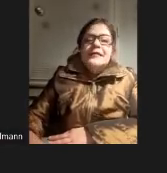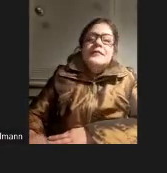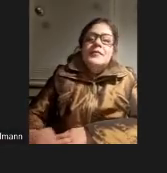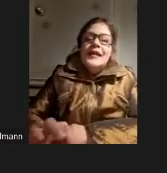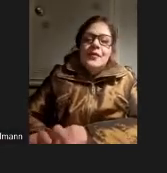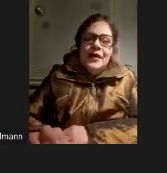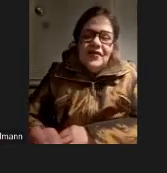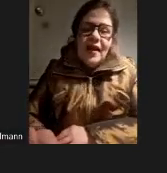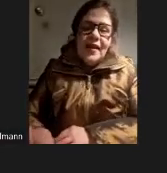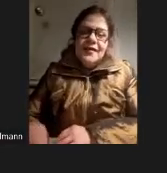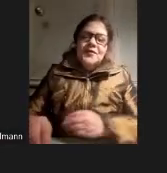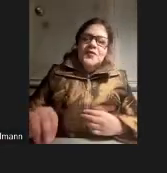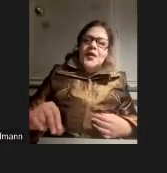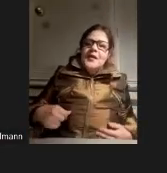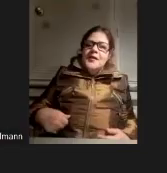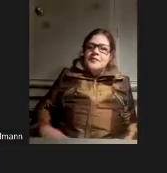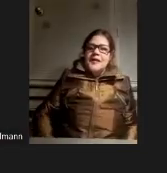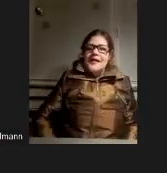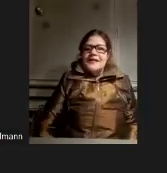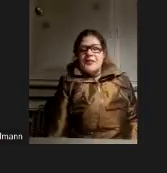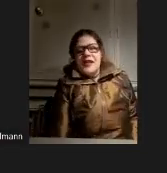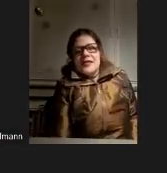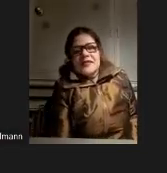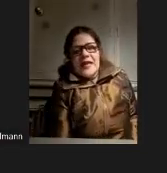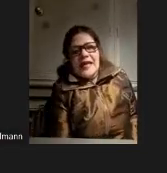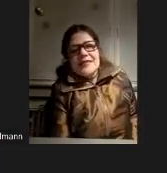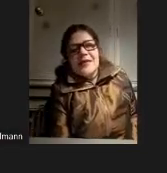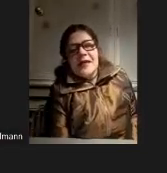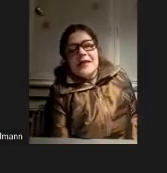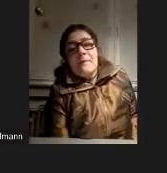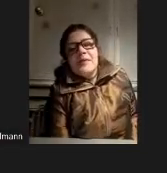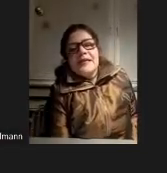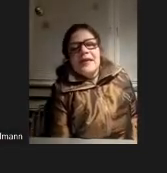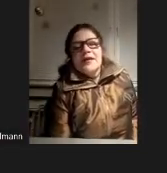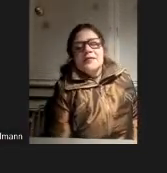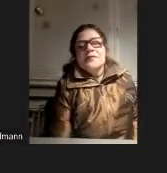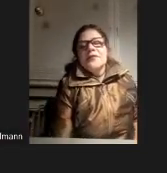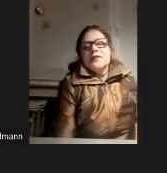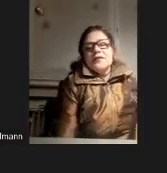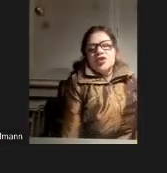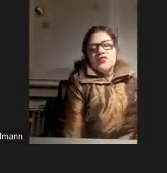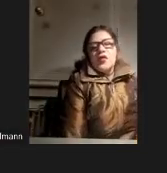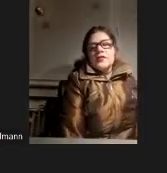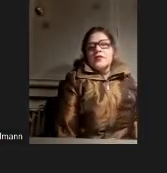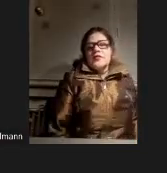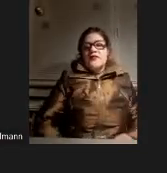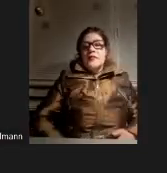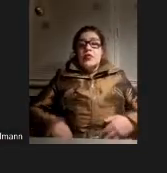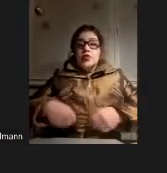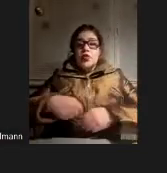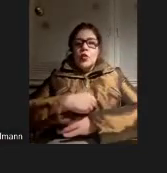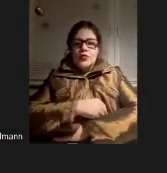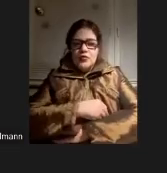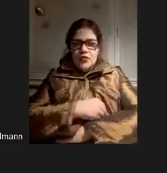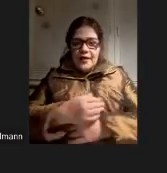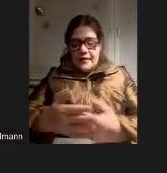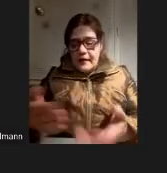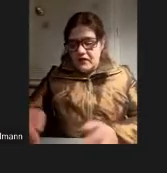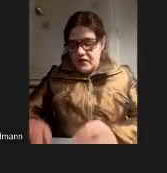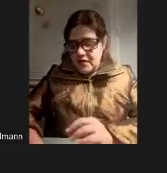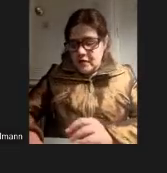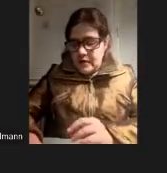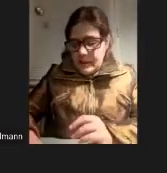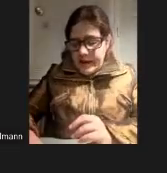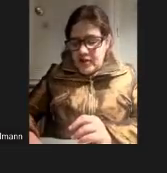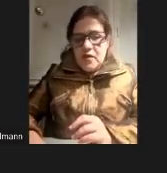né, interdisciplinarmente falando, que preza pela ciência, né, e aplica e se esforça, inclusive, para os outros, né, que é